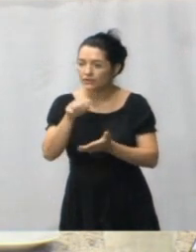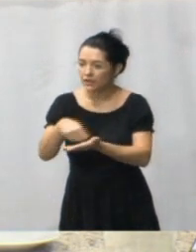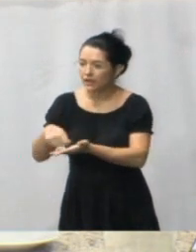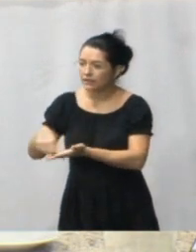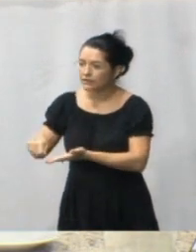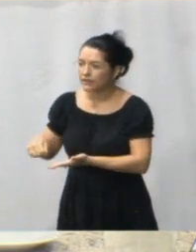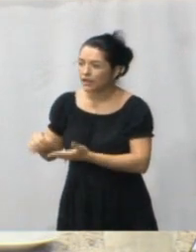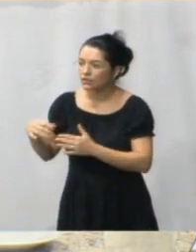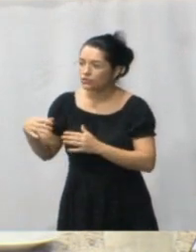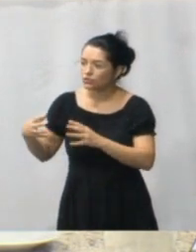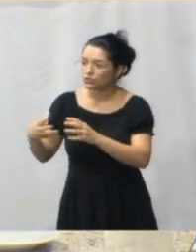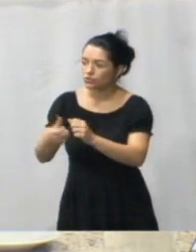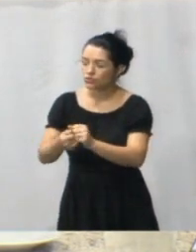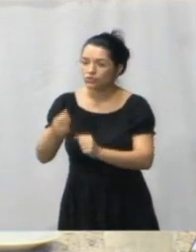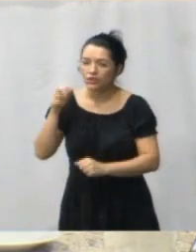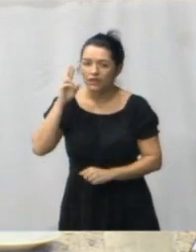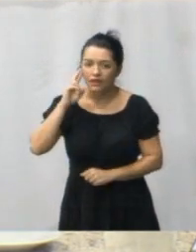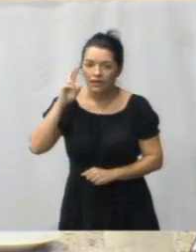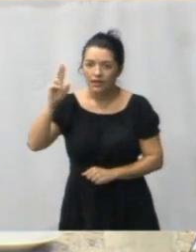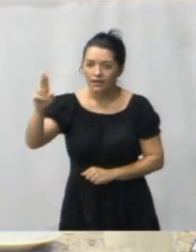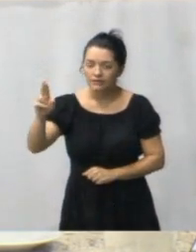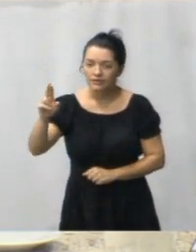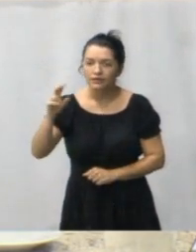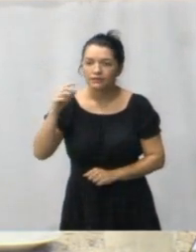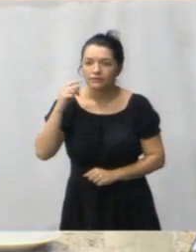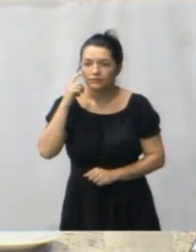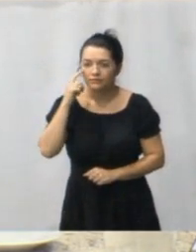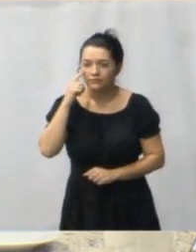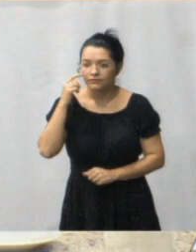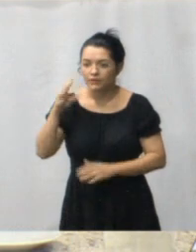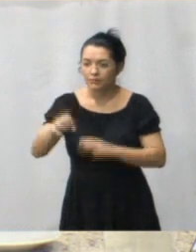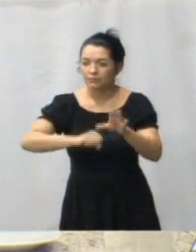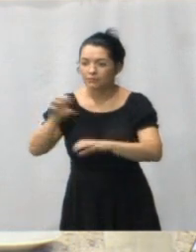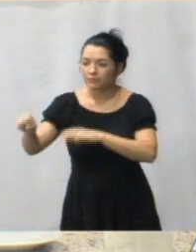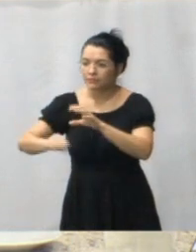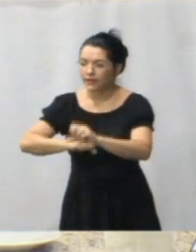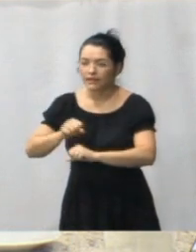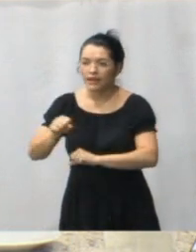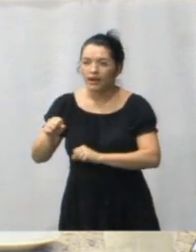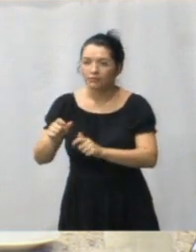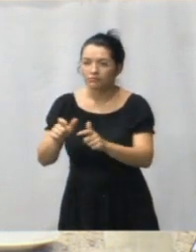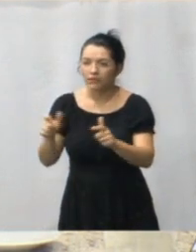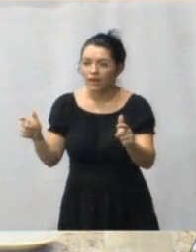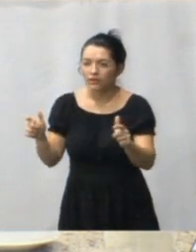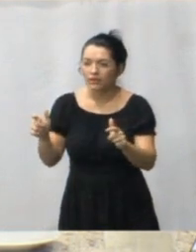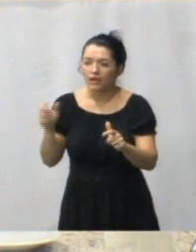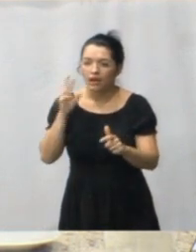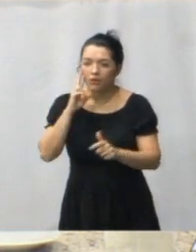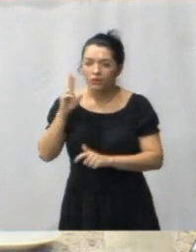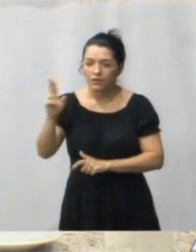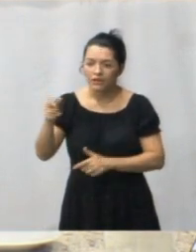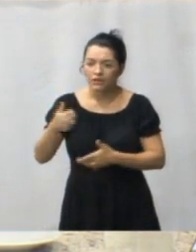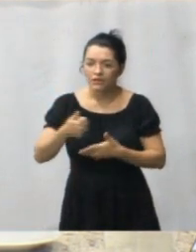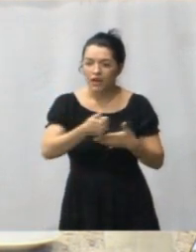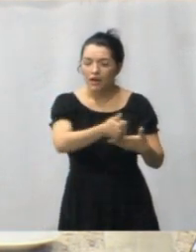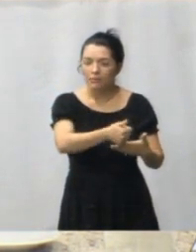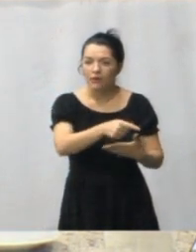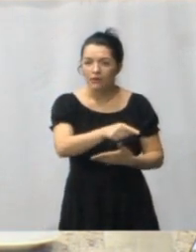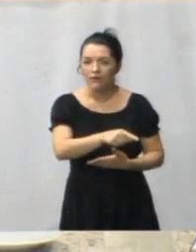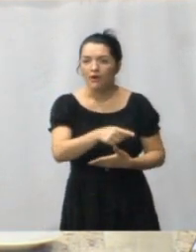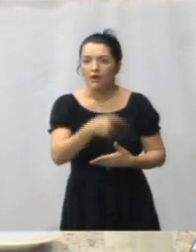líderes. Coleta assinatura da maioria dos líderes em apoiamento para que a gente possa votar em